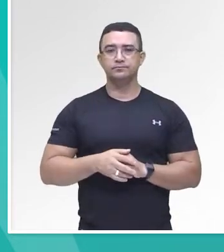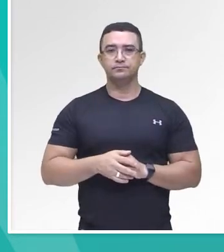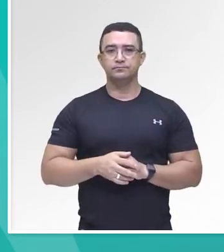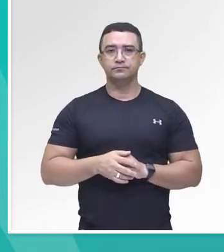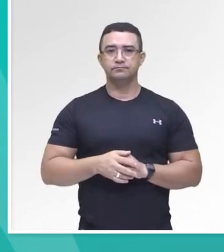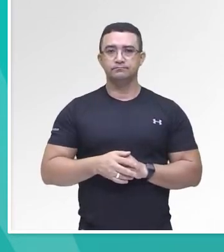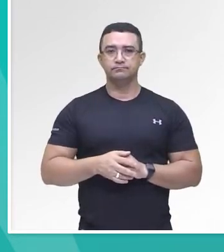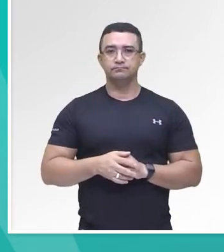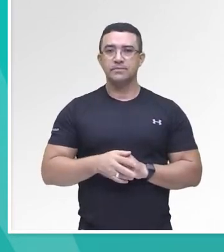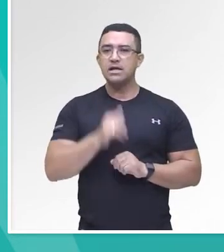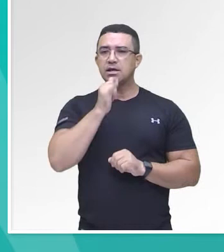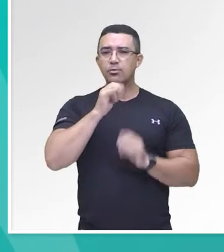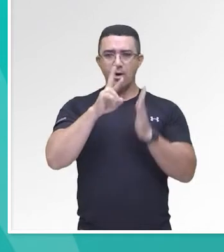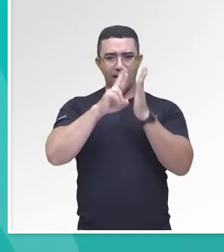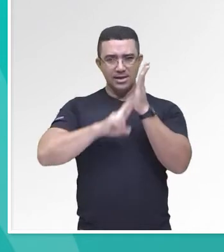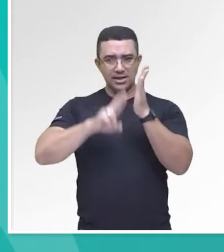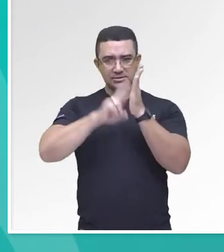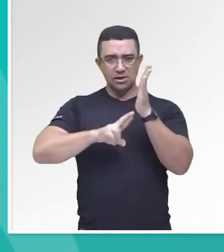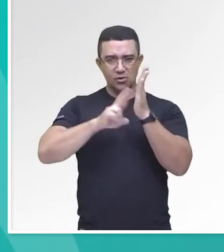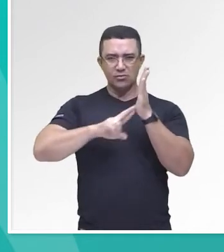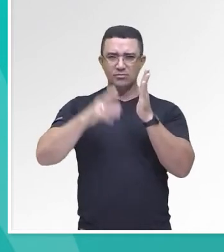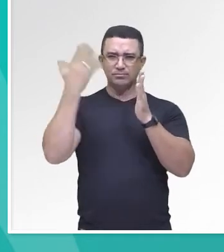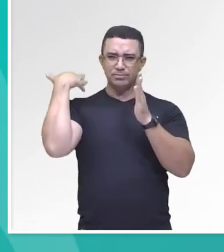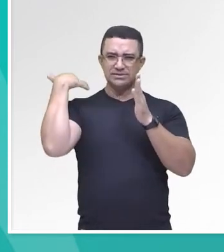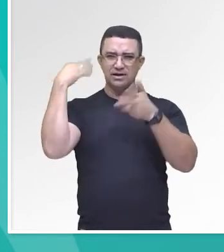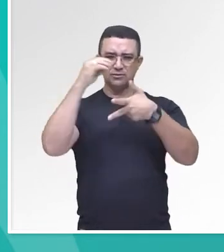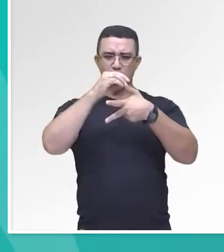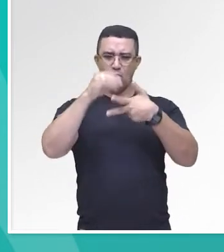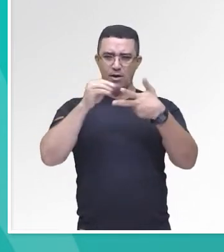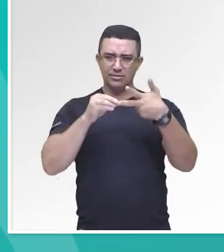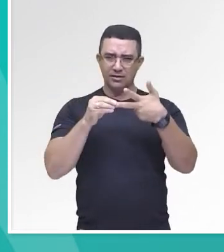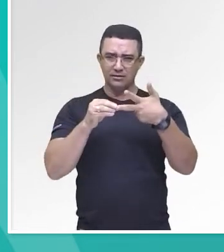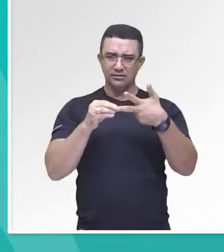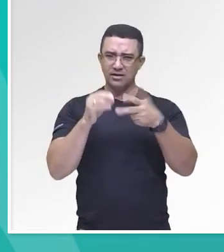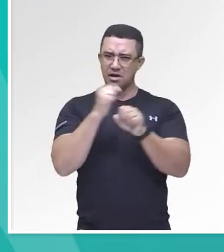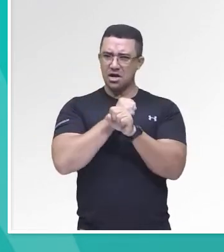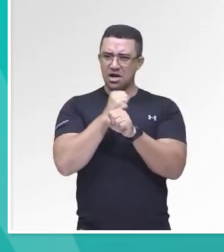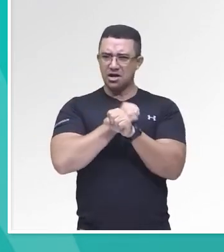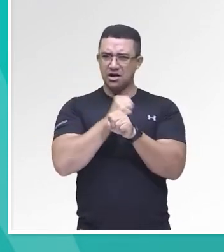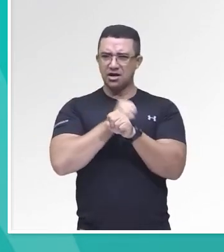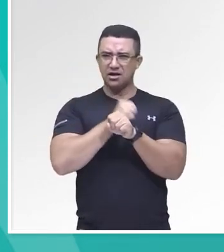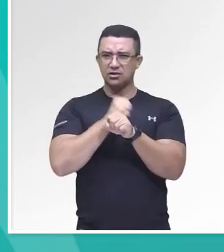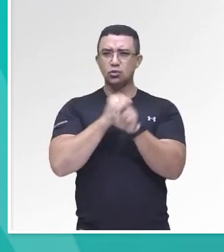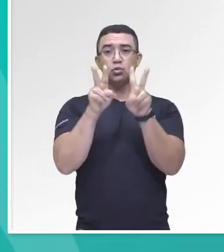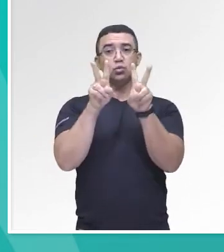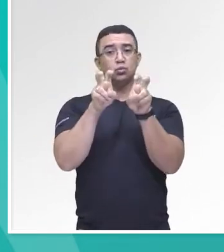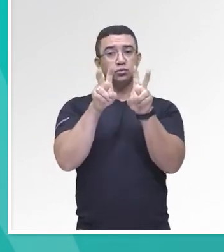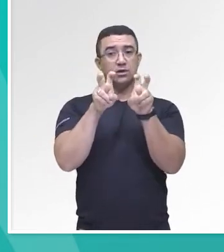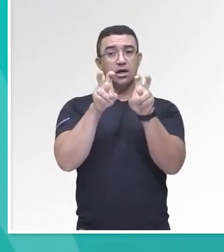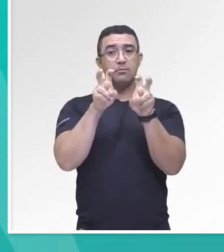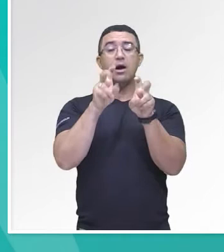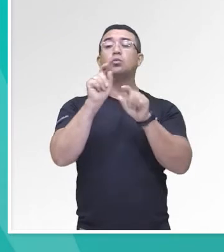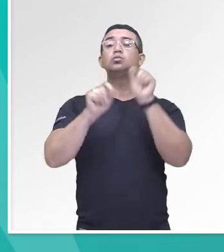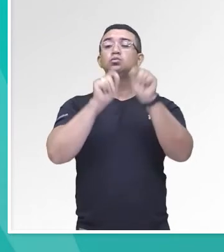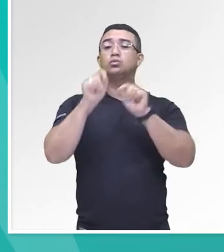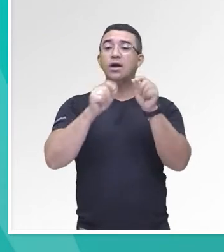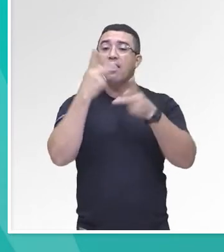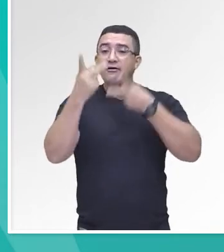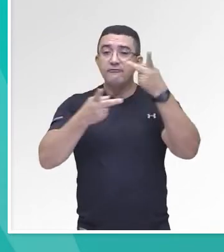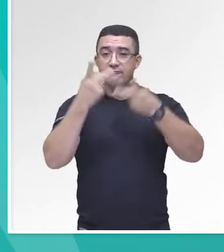de uma redação do Enem, assim, que foi de um ano em que o tema falava a